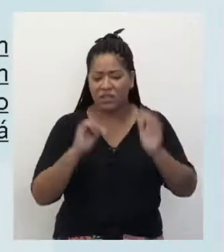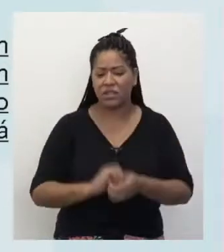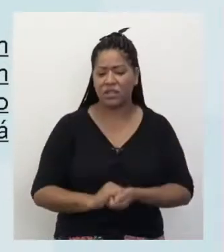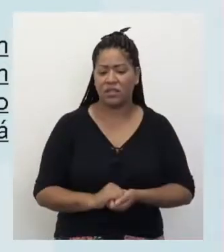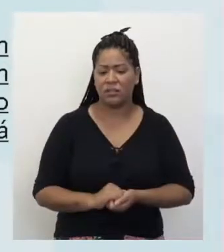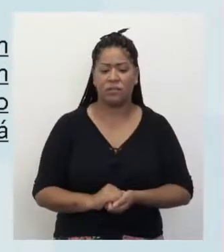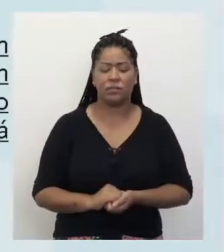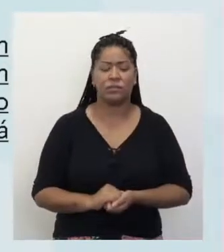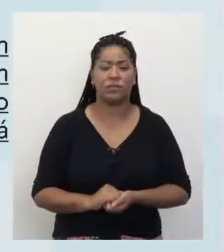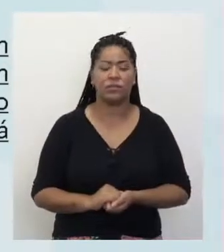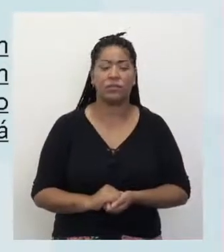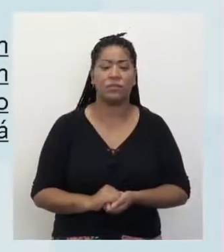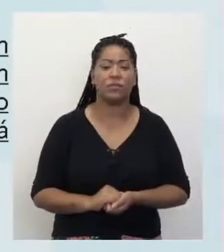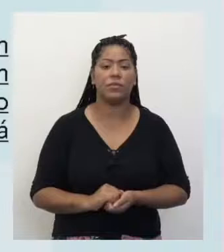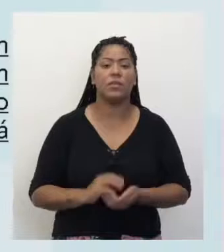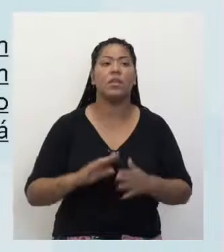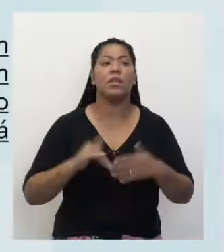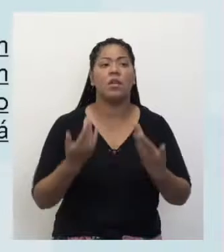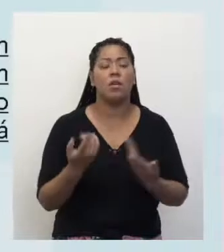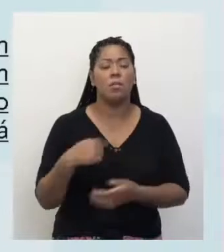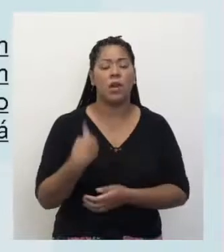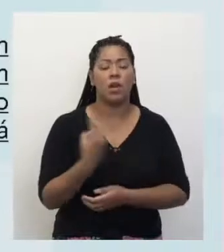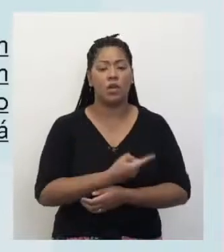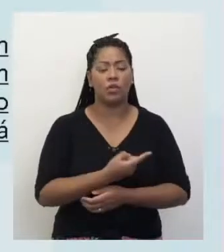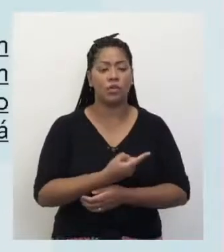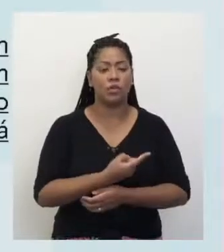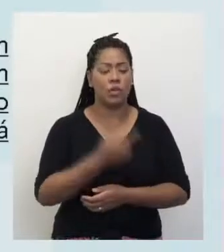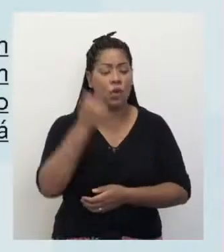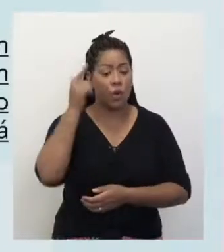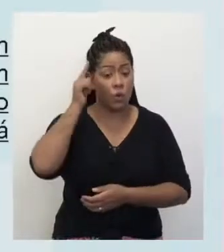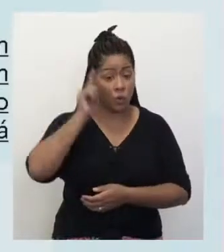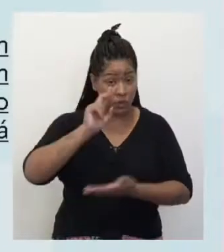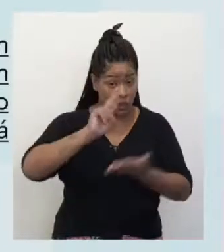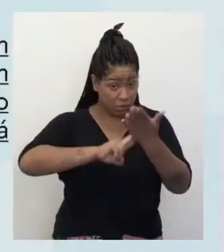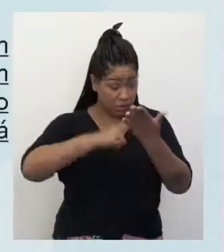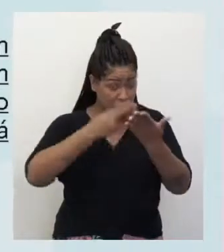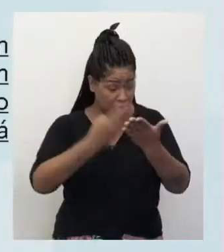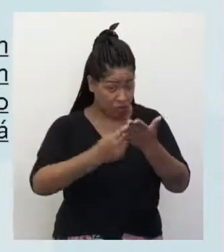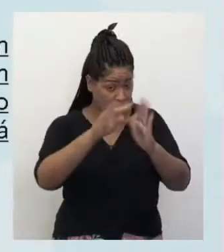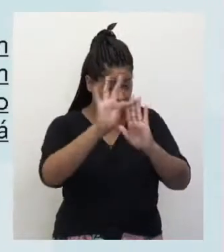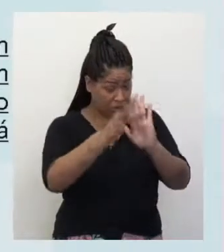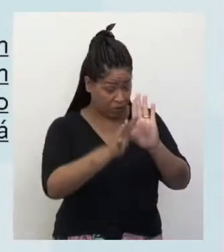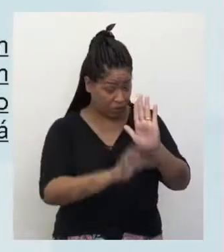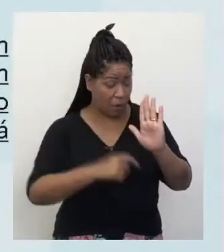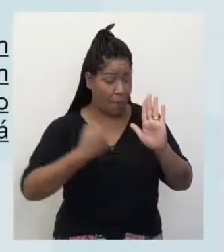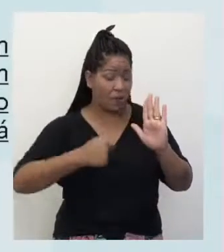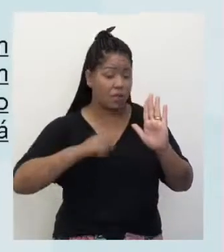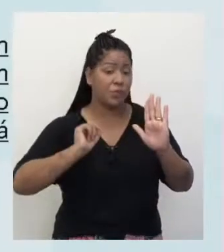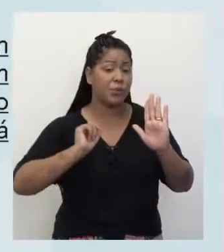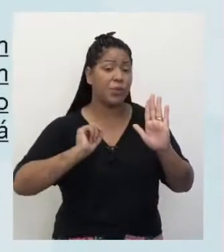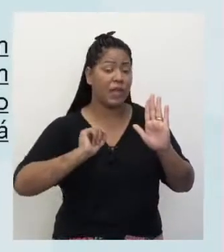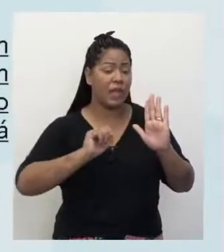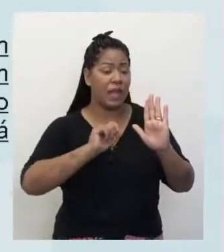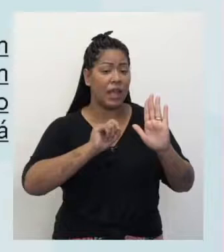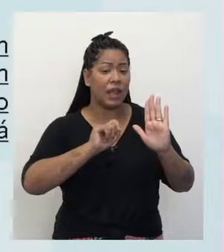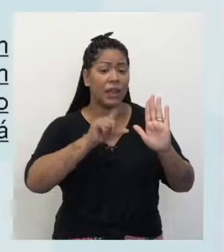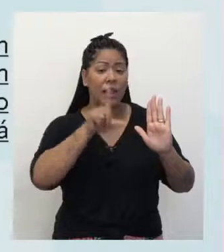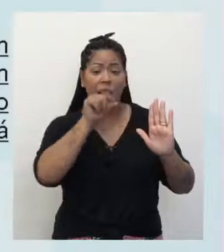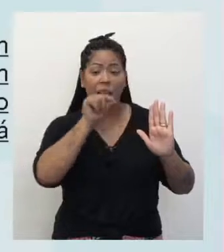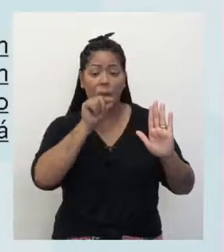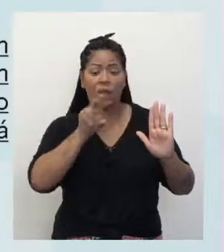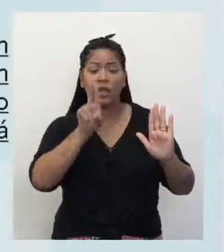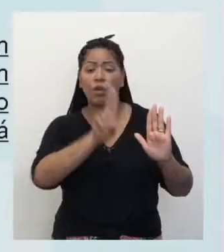ideia. Então, para que consigamos interpretar corretamente um texto, precisamos levar em conta a linguagem utilizada,